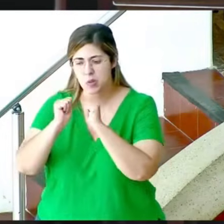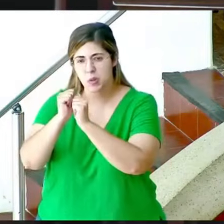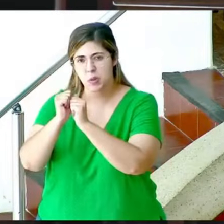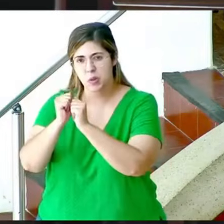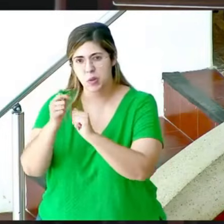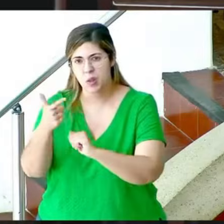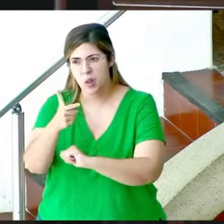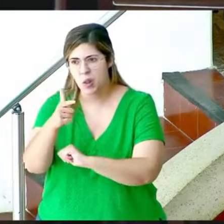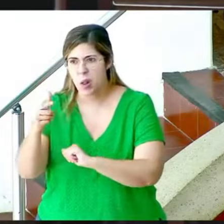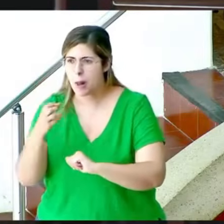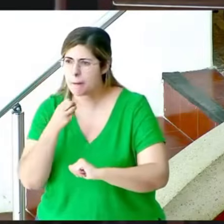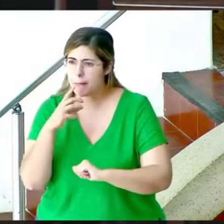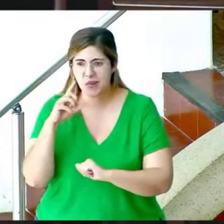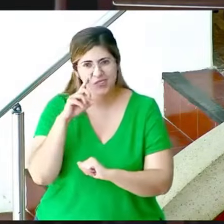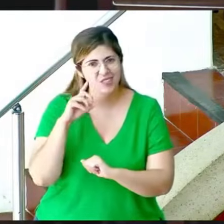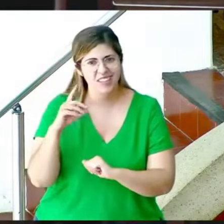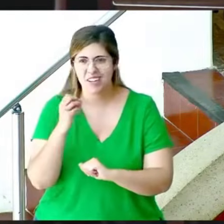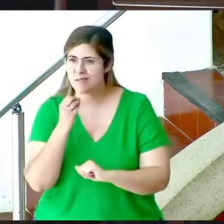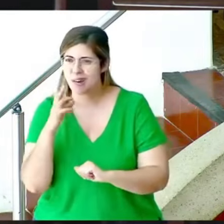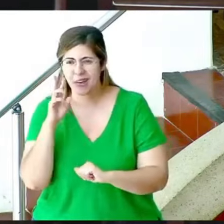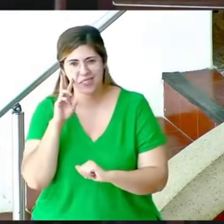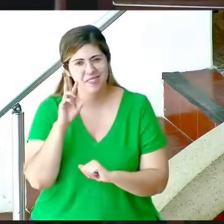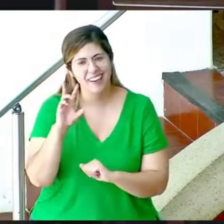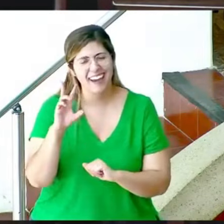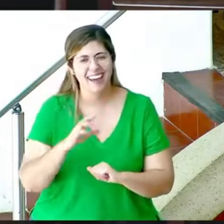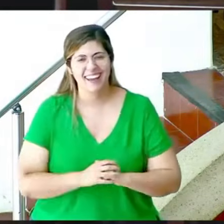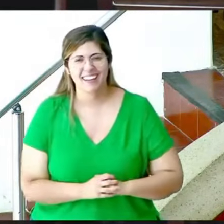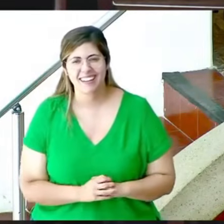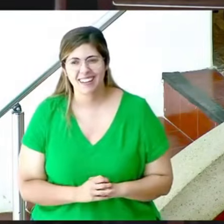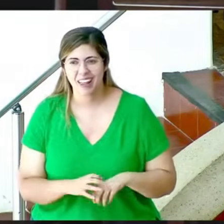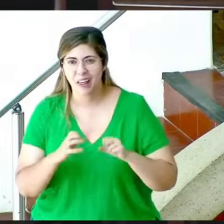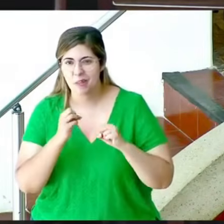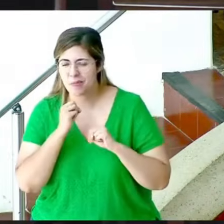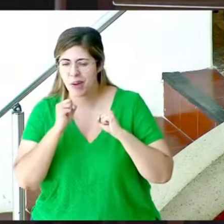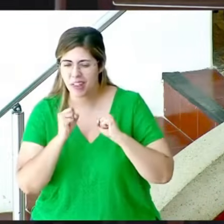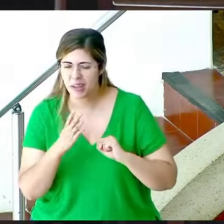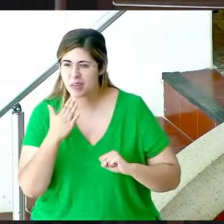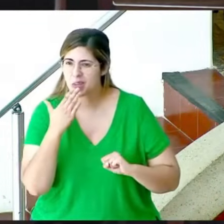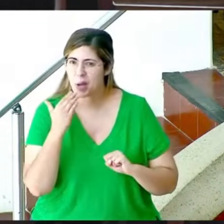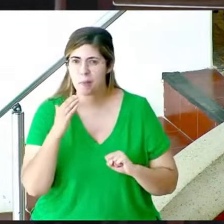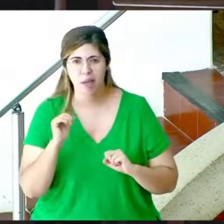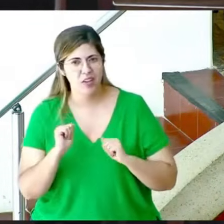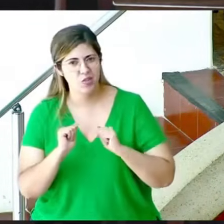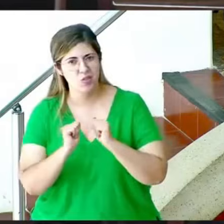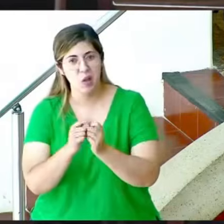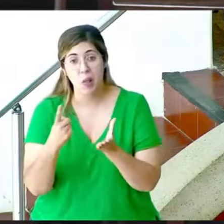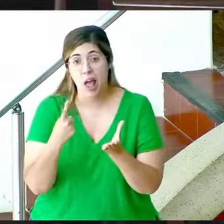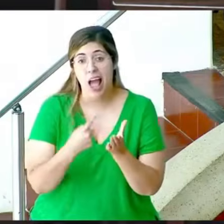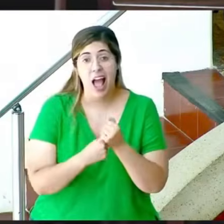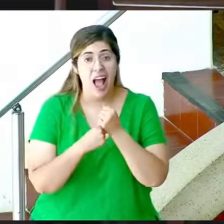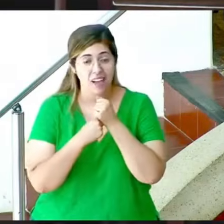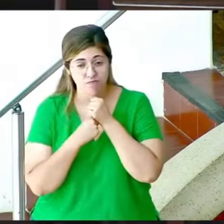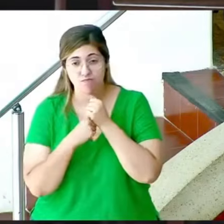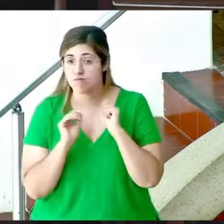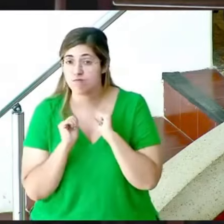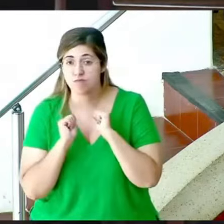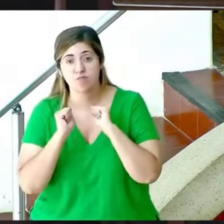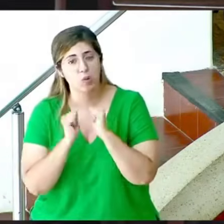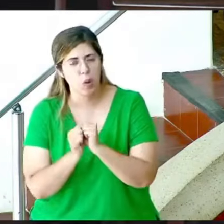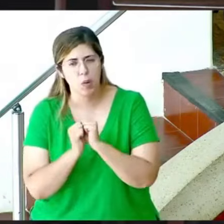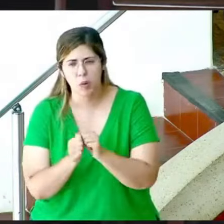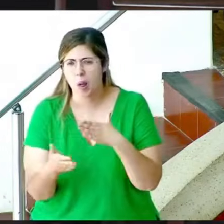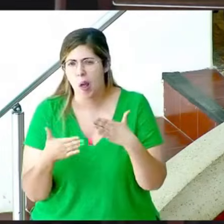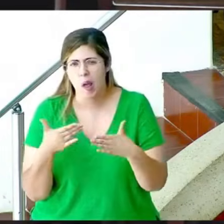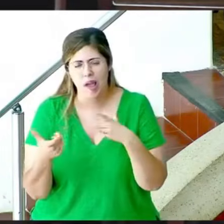você está? Que bom te ver. Viu? Podemos almoçar, jantar, comer o cachorro quente da esquina. Podemos...